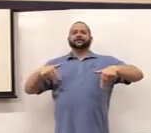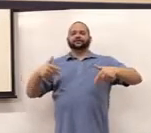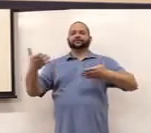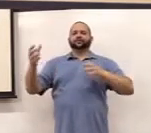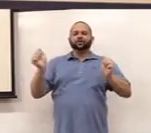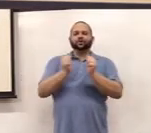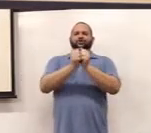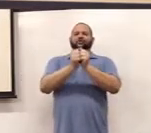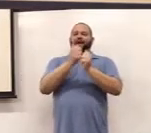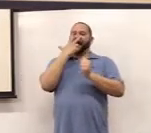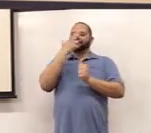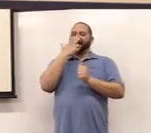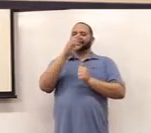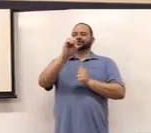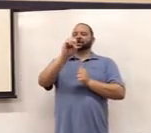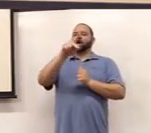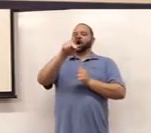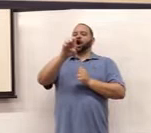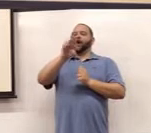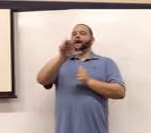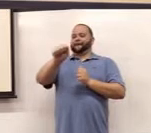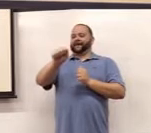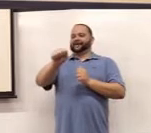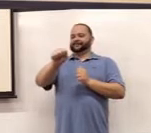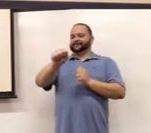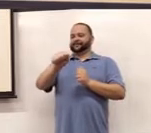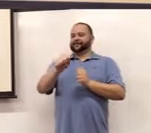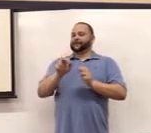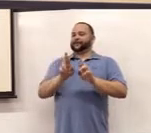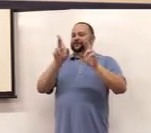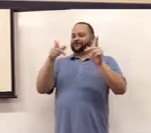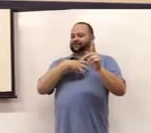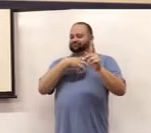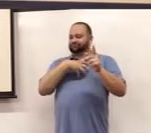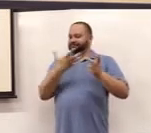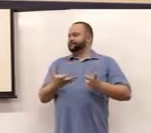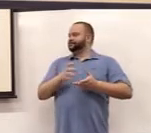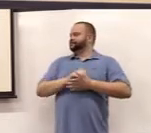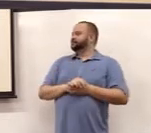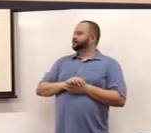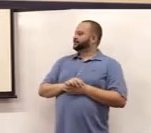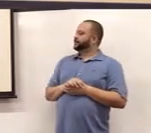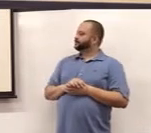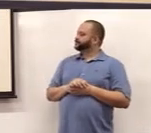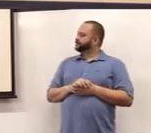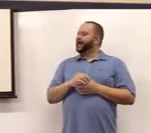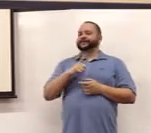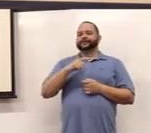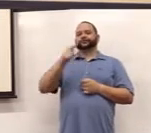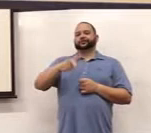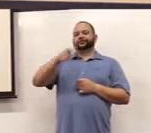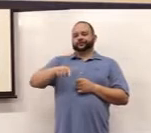parecer meio que uma ópera. A gente pode ver também como um tema com variações, porque o tema da nona sinfonia começa a aparecer várias